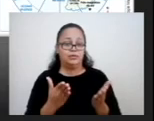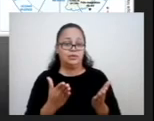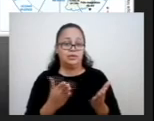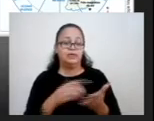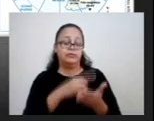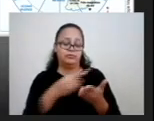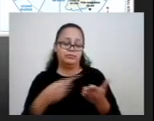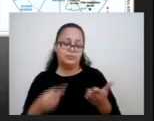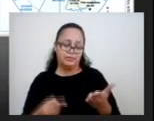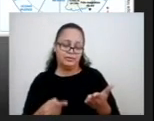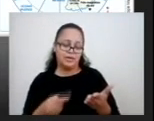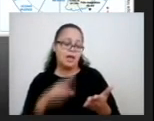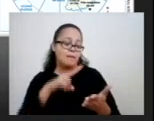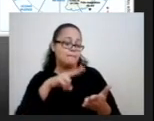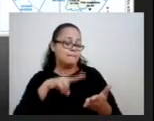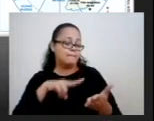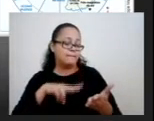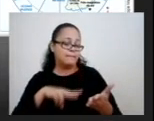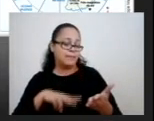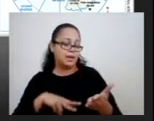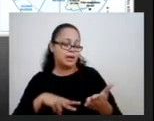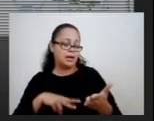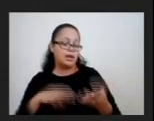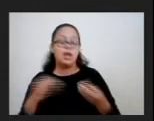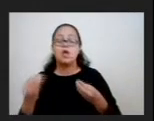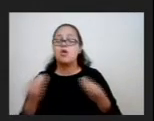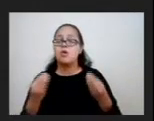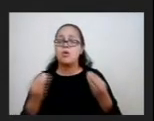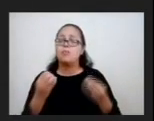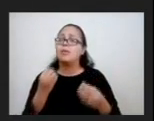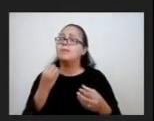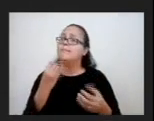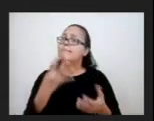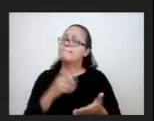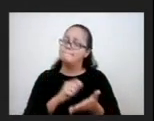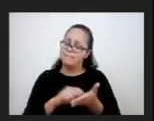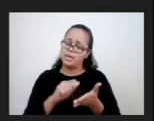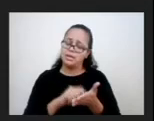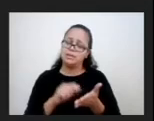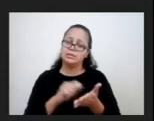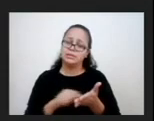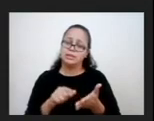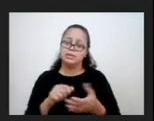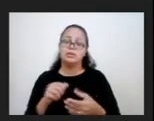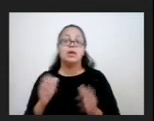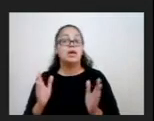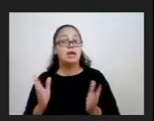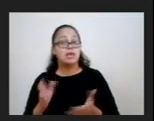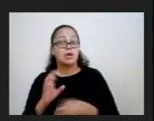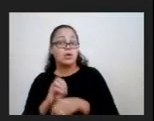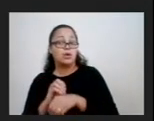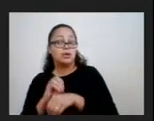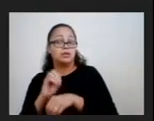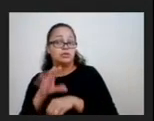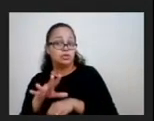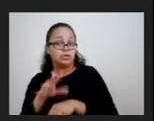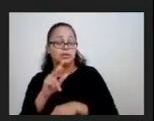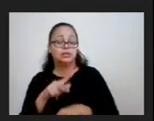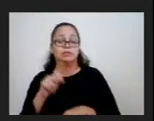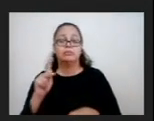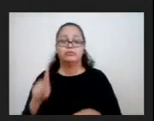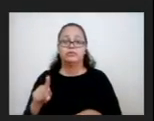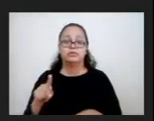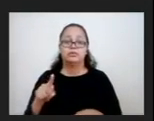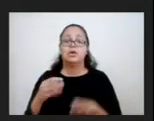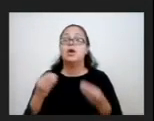no material para vocês apreciarem e ver como que ele é bem escrito e como ele nos envolve. E algumas dicas que eu posso dar para